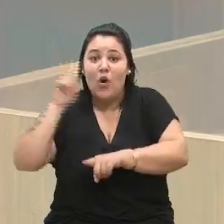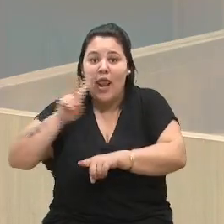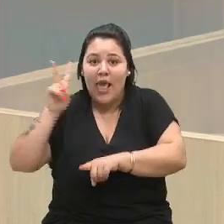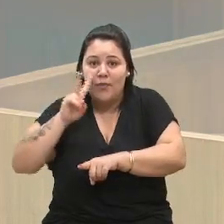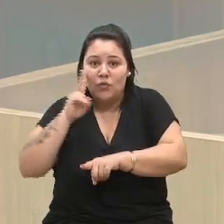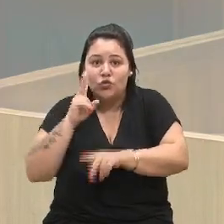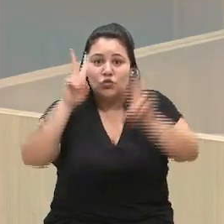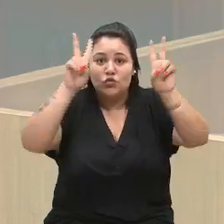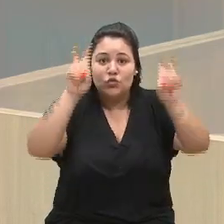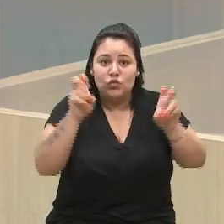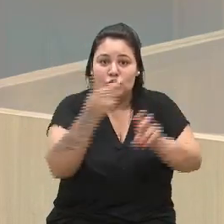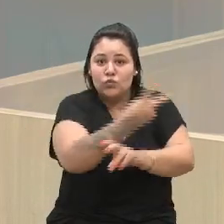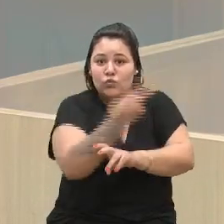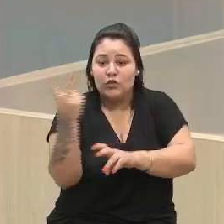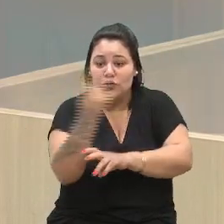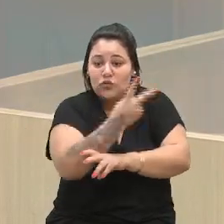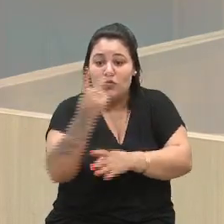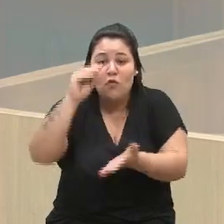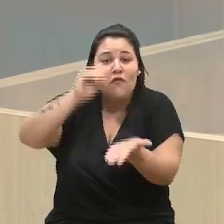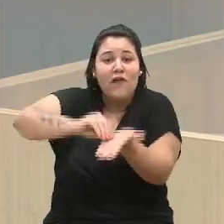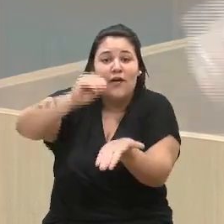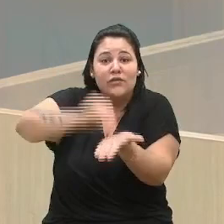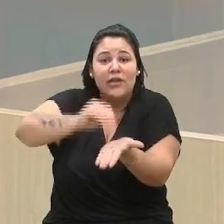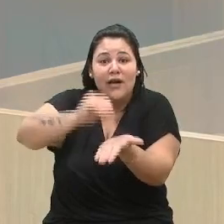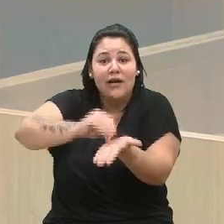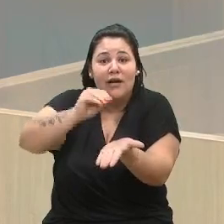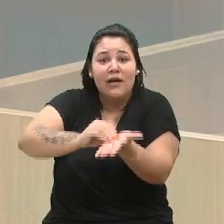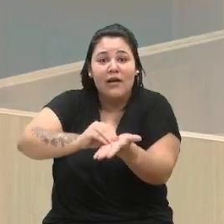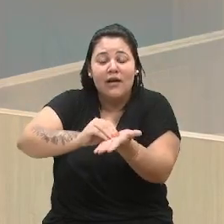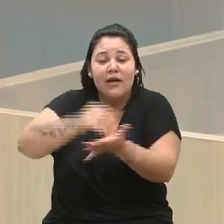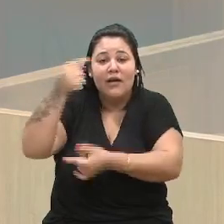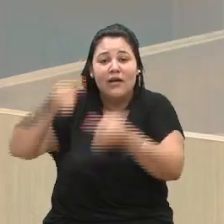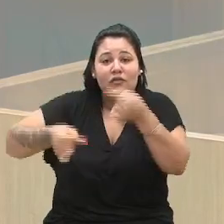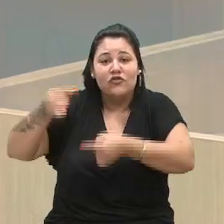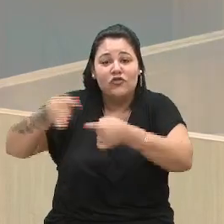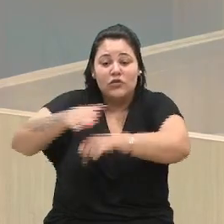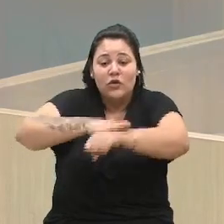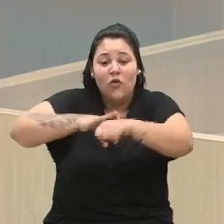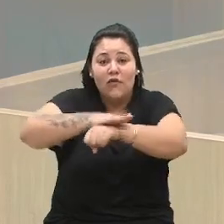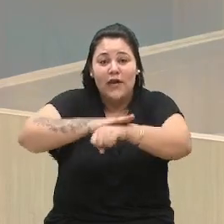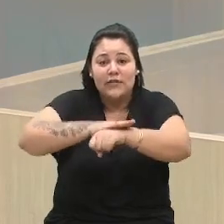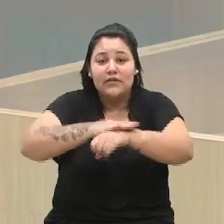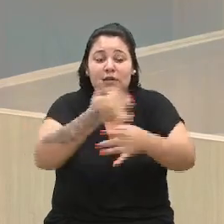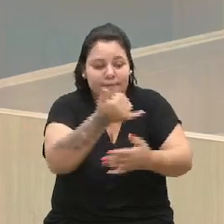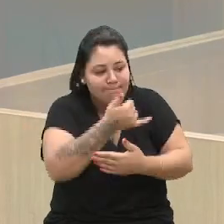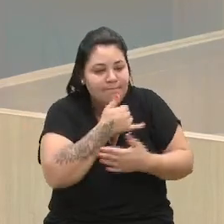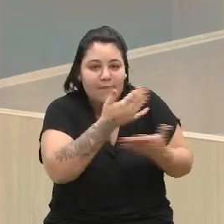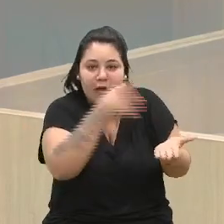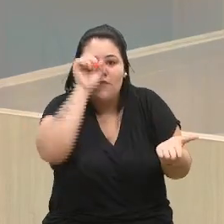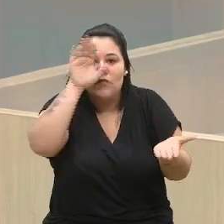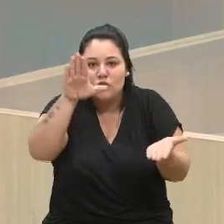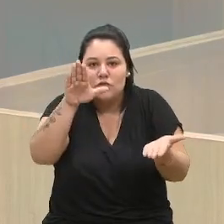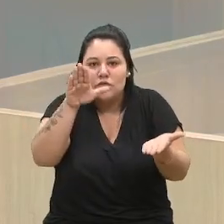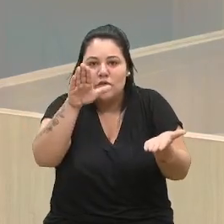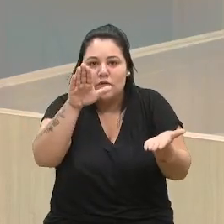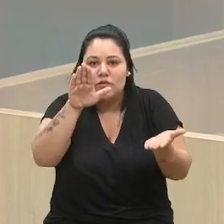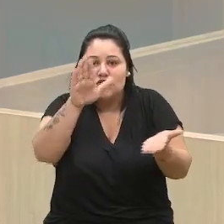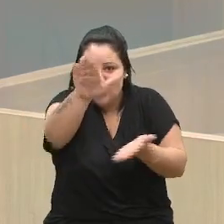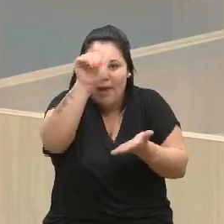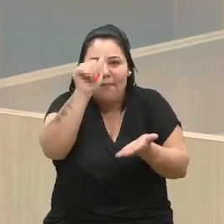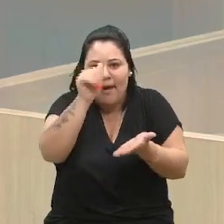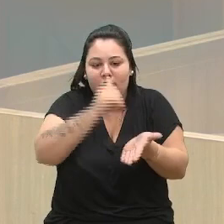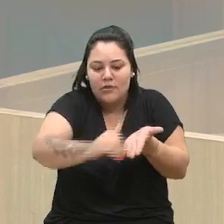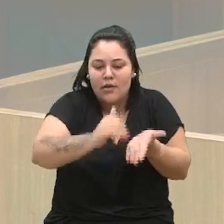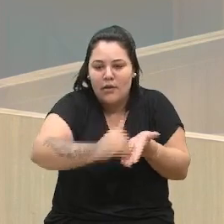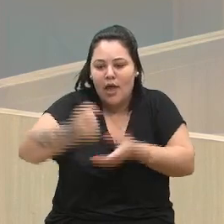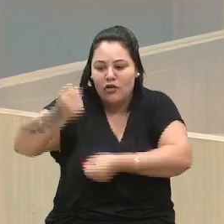de comunicação e, infelizmente, vereador Fiuza, botar o secretário de obras num brete aqui na frente dos vereadores,